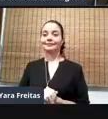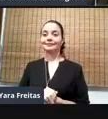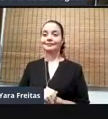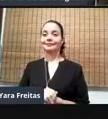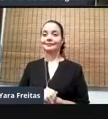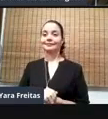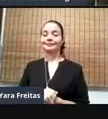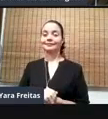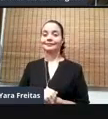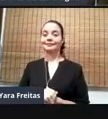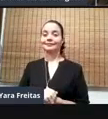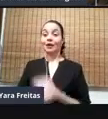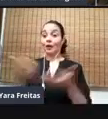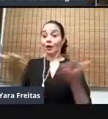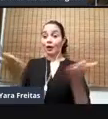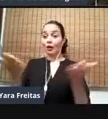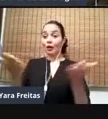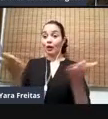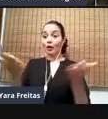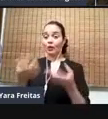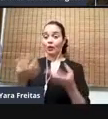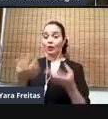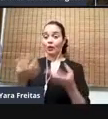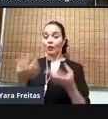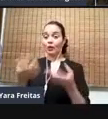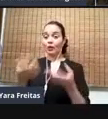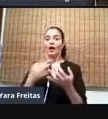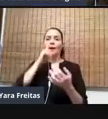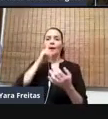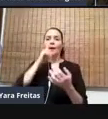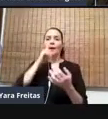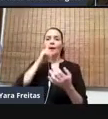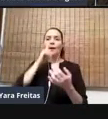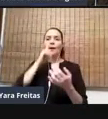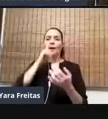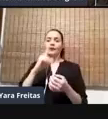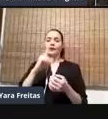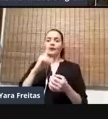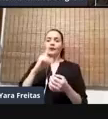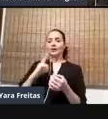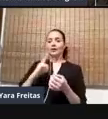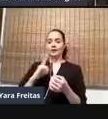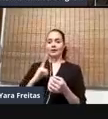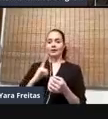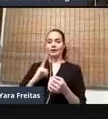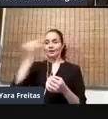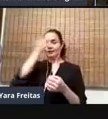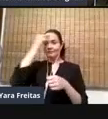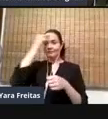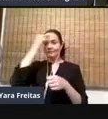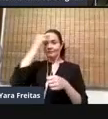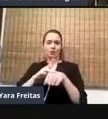Então, hoje vamos falar sobre os fatores de risco da doença de Alzheimer, um tema bastante importante.